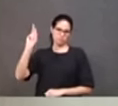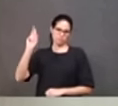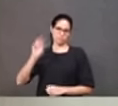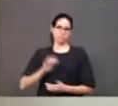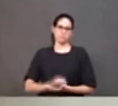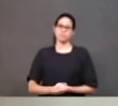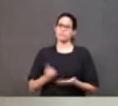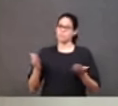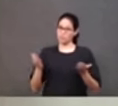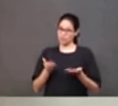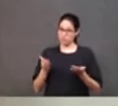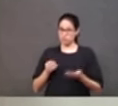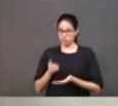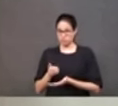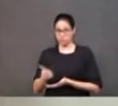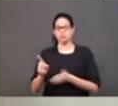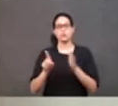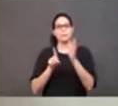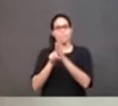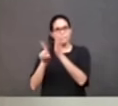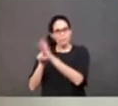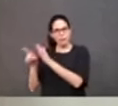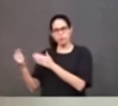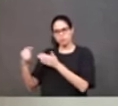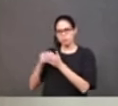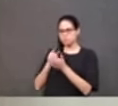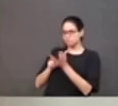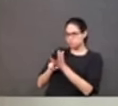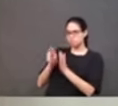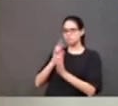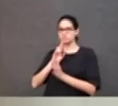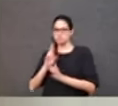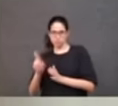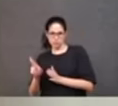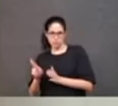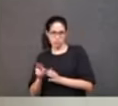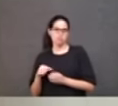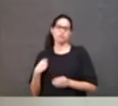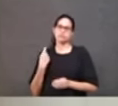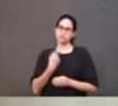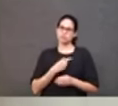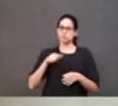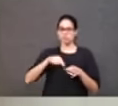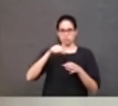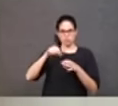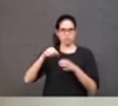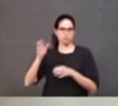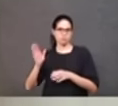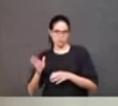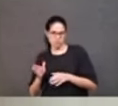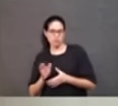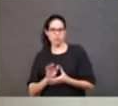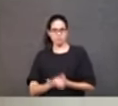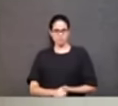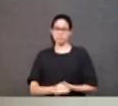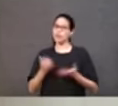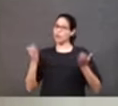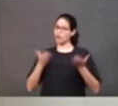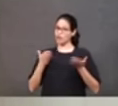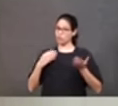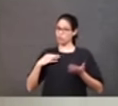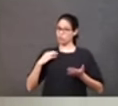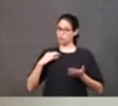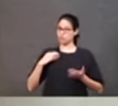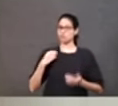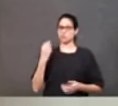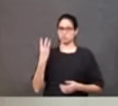às perguntas que serão feitas de candidato a candidato e pela ordem que nos compete aqui, nesse exato momento, candidato 3 fará